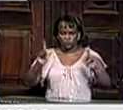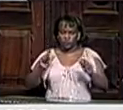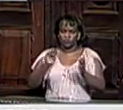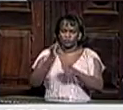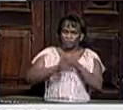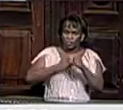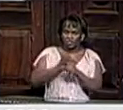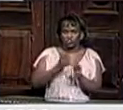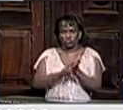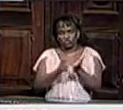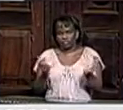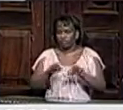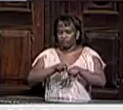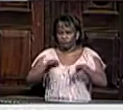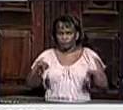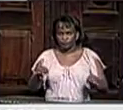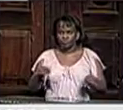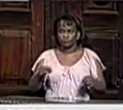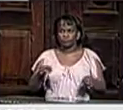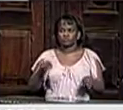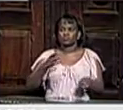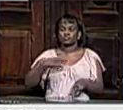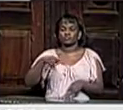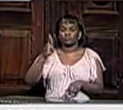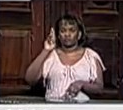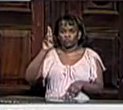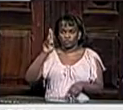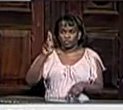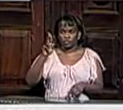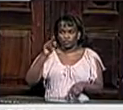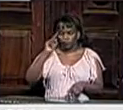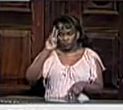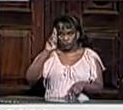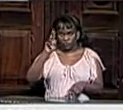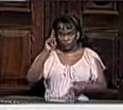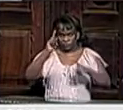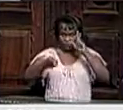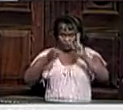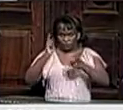geral que o chefe do Poder Executivo